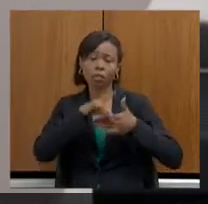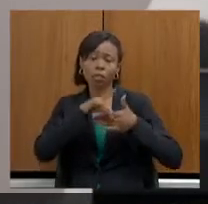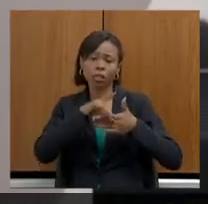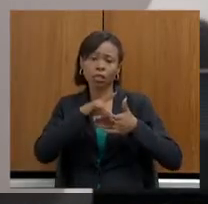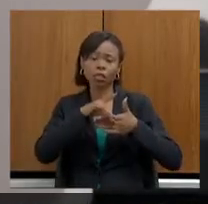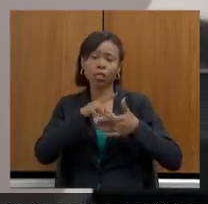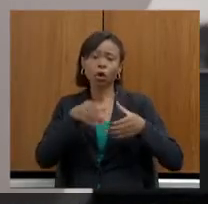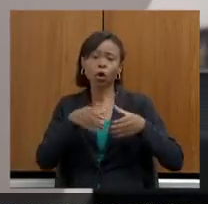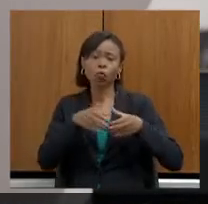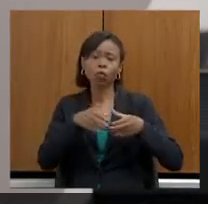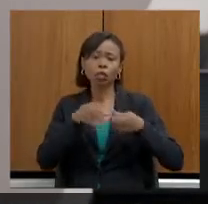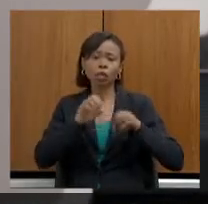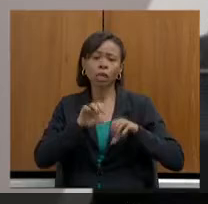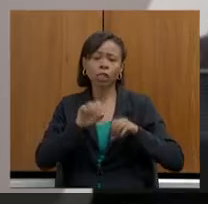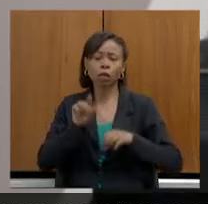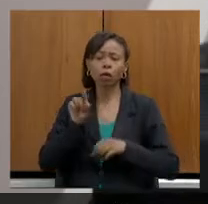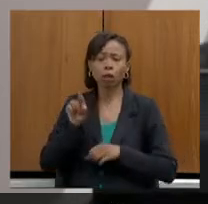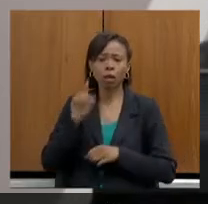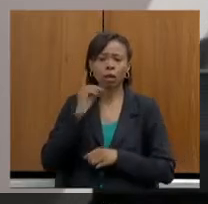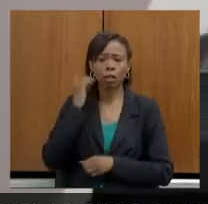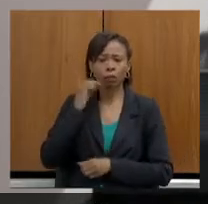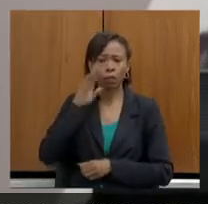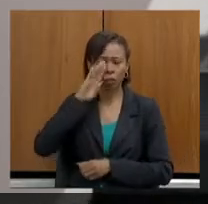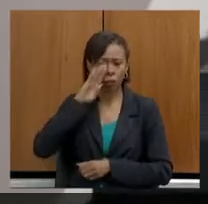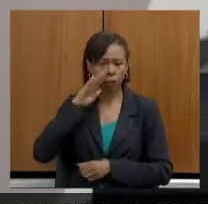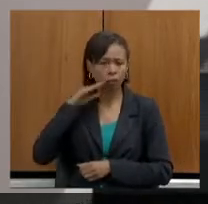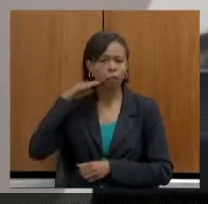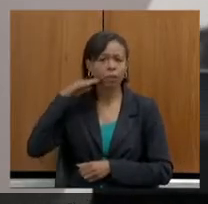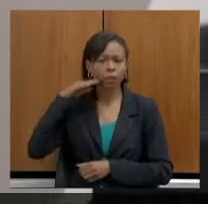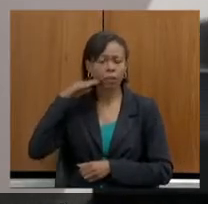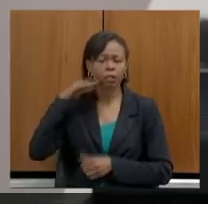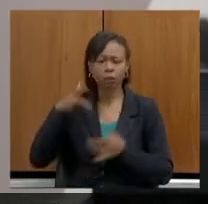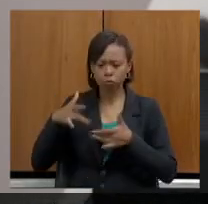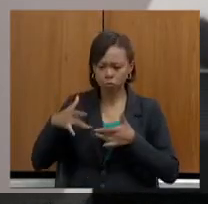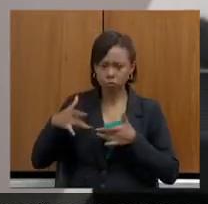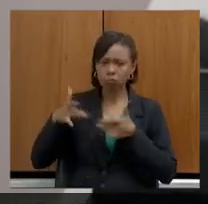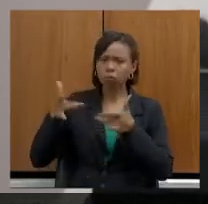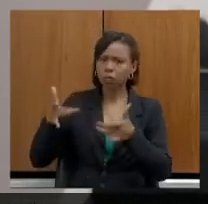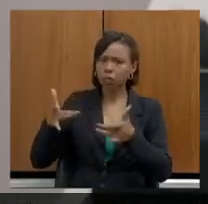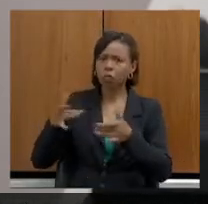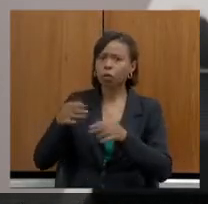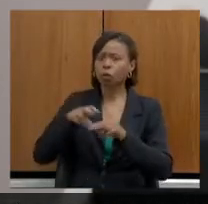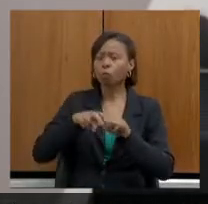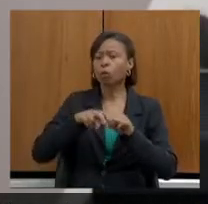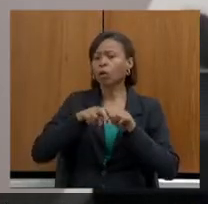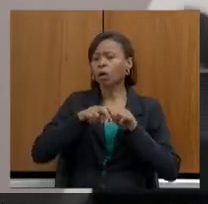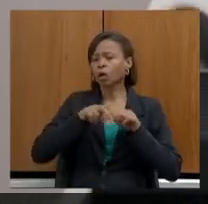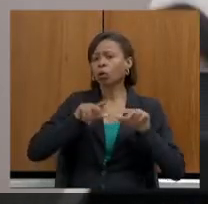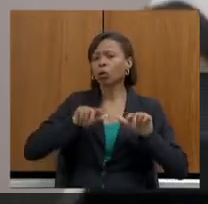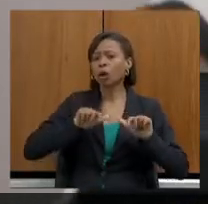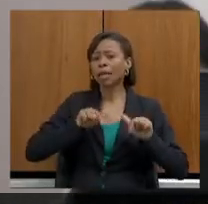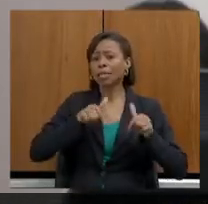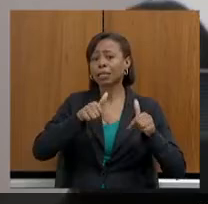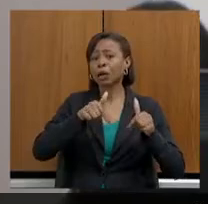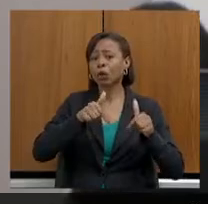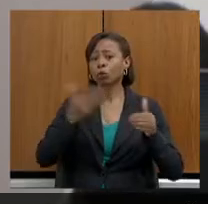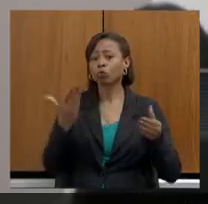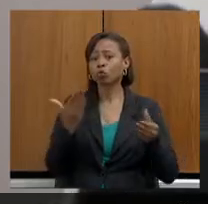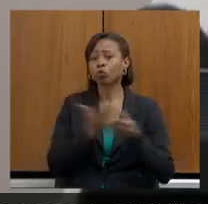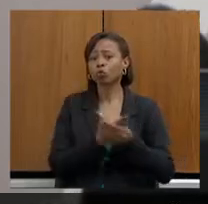deputada Beatriz Cerqueira em função de uma ação judicial